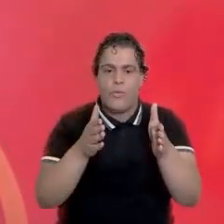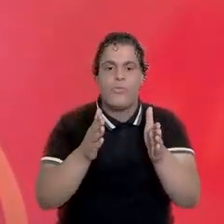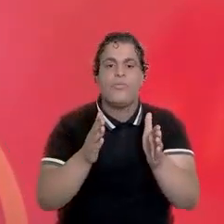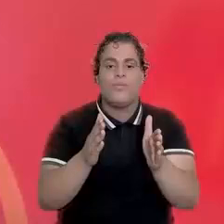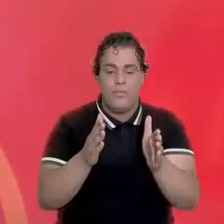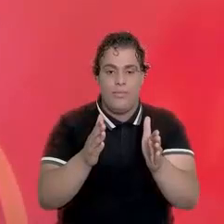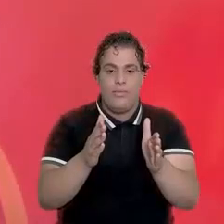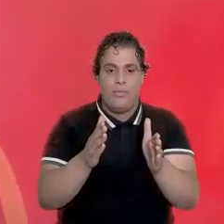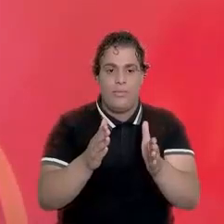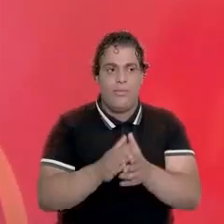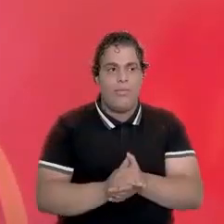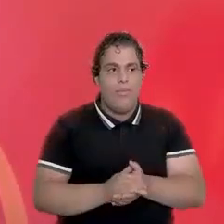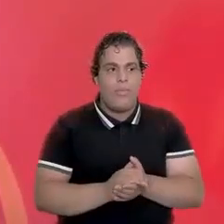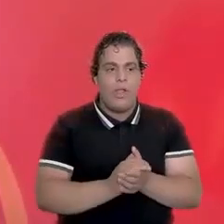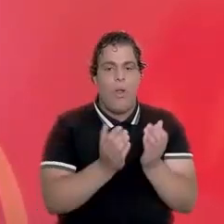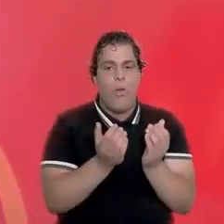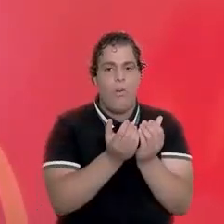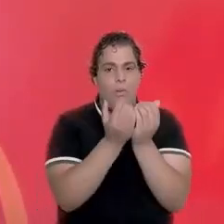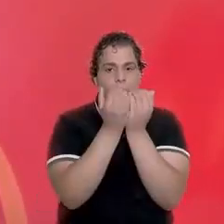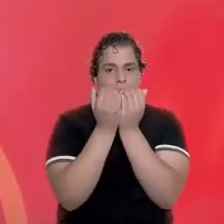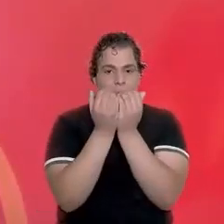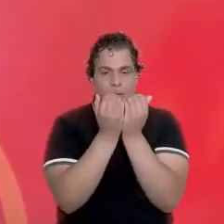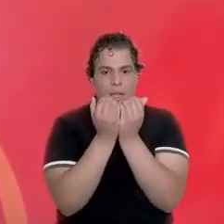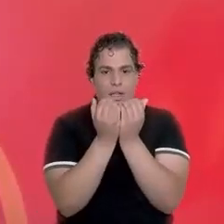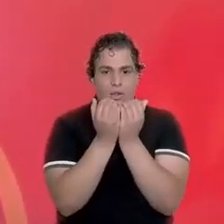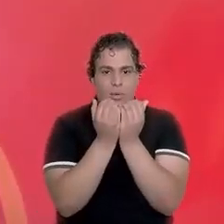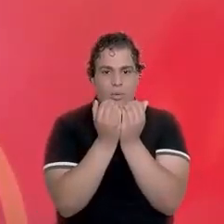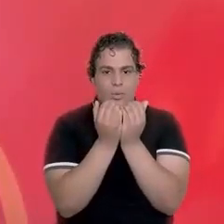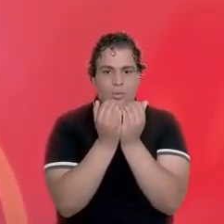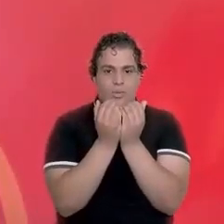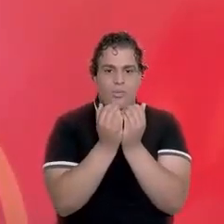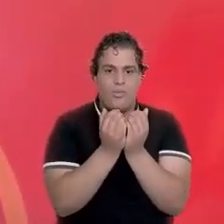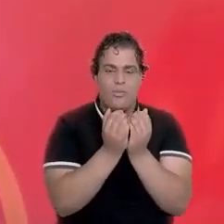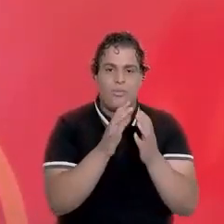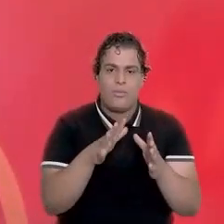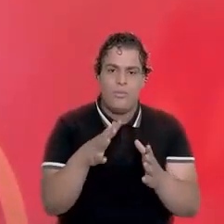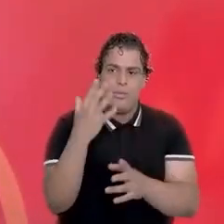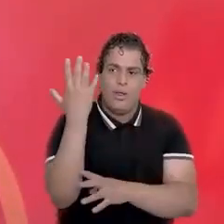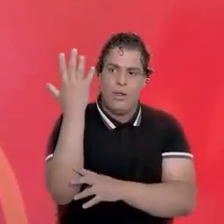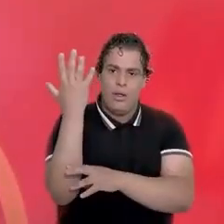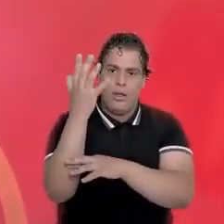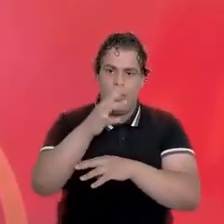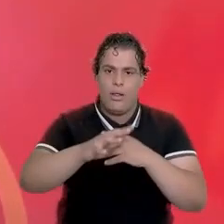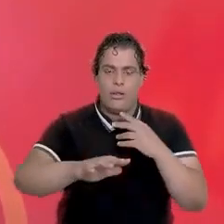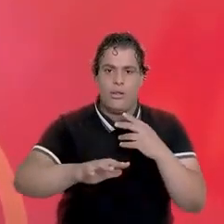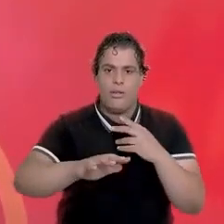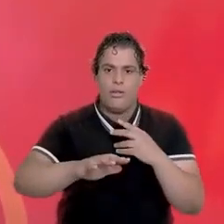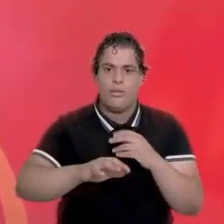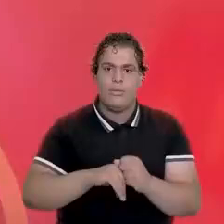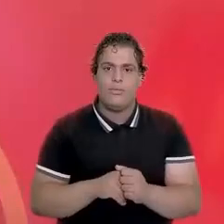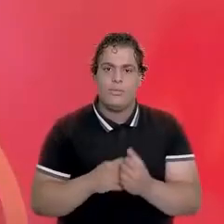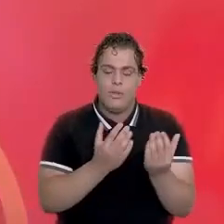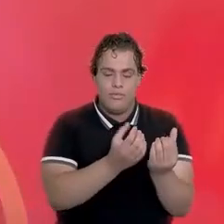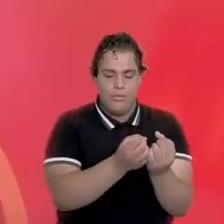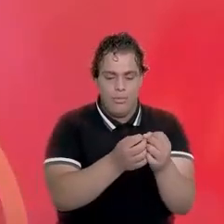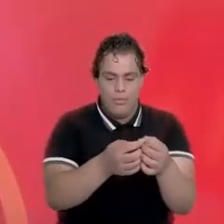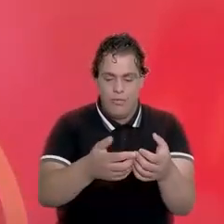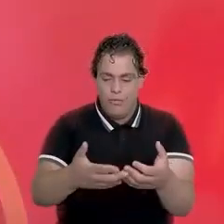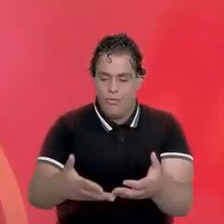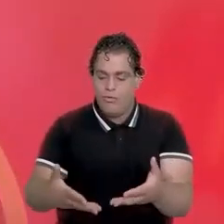A colheita do milho trazendo, vem entornando espigas no